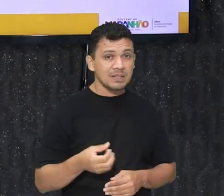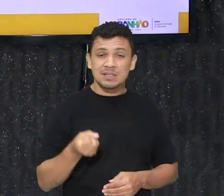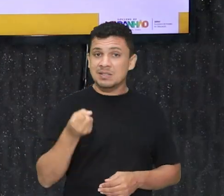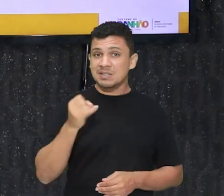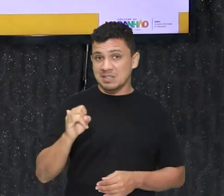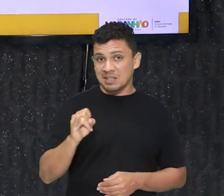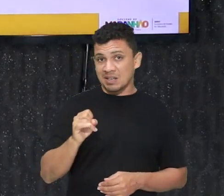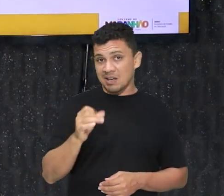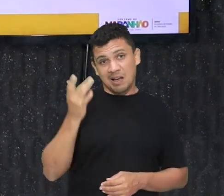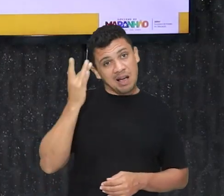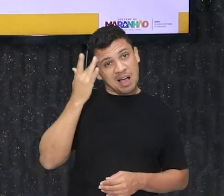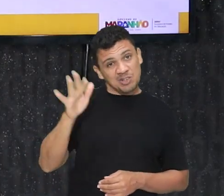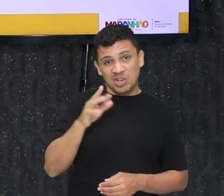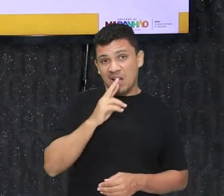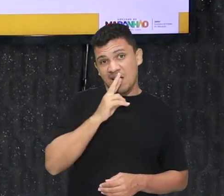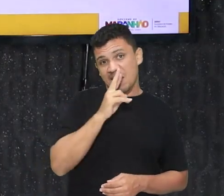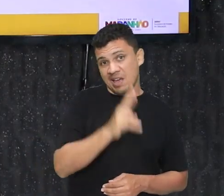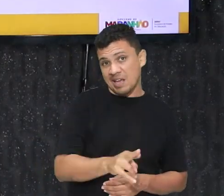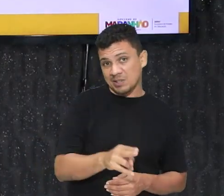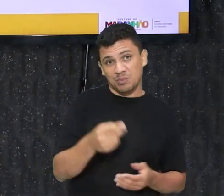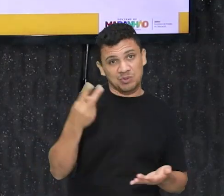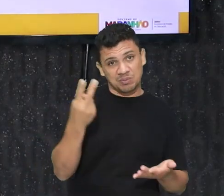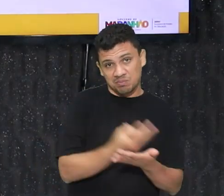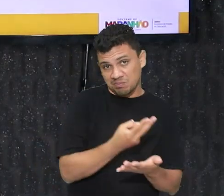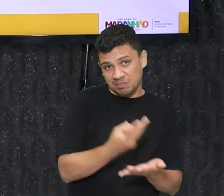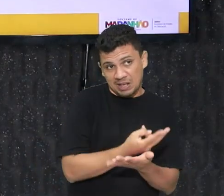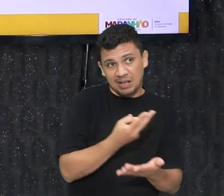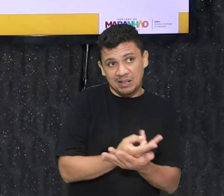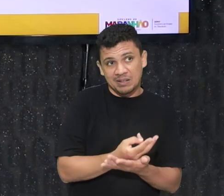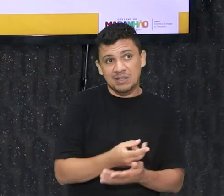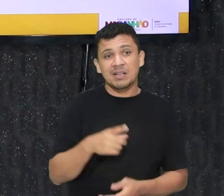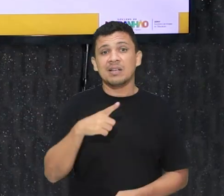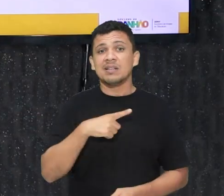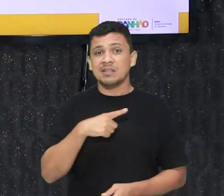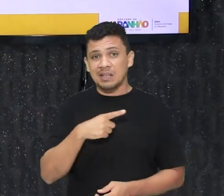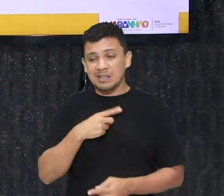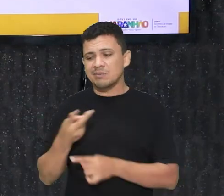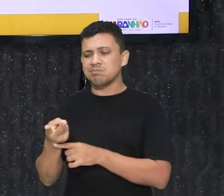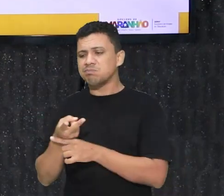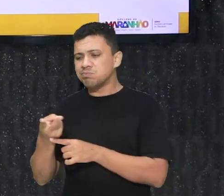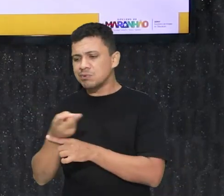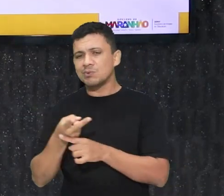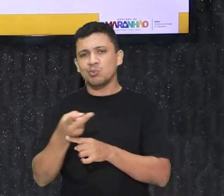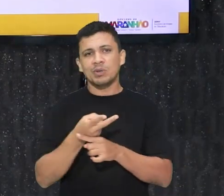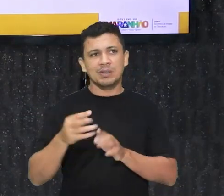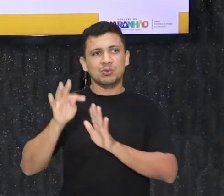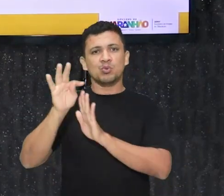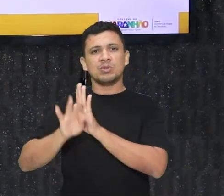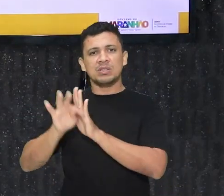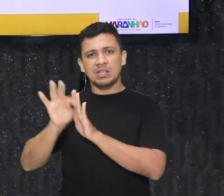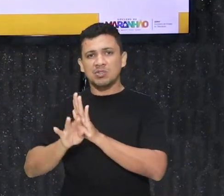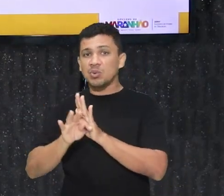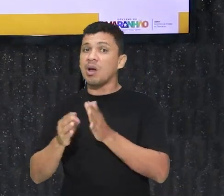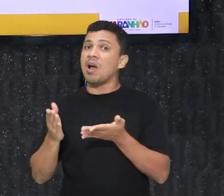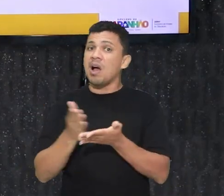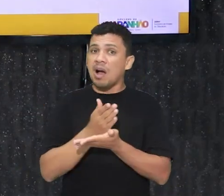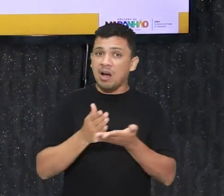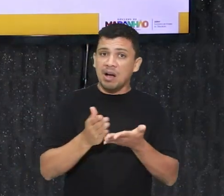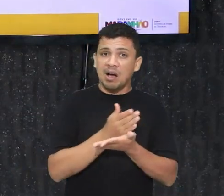não é a real, a verdadeira, você tem que achar no texto, por exemplo, um trecho que